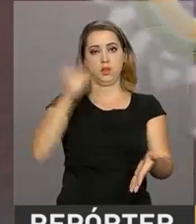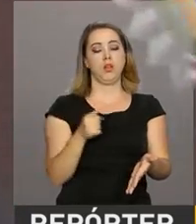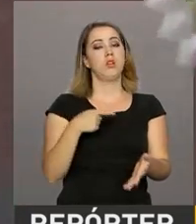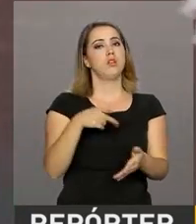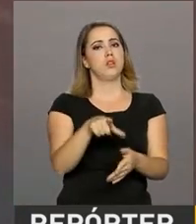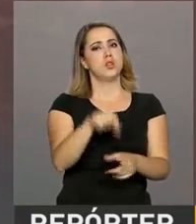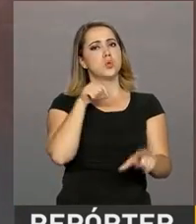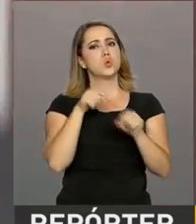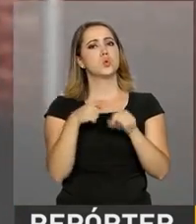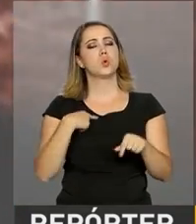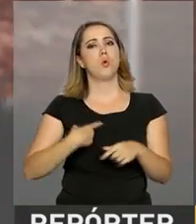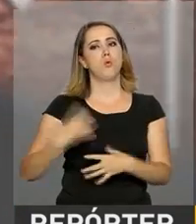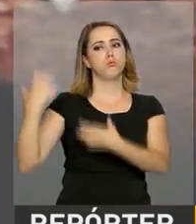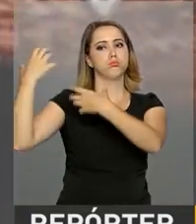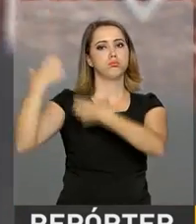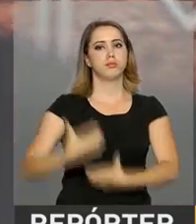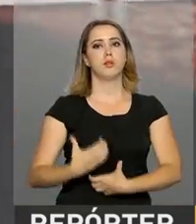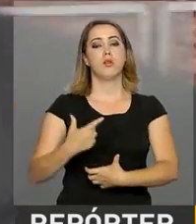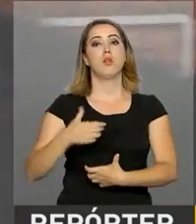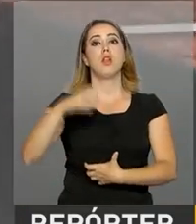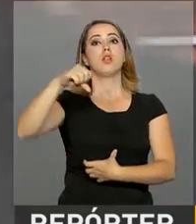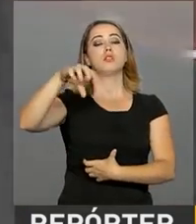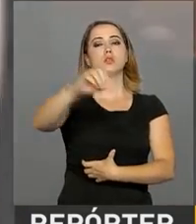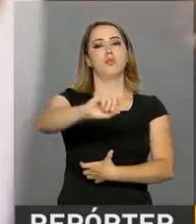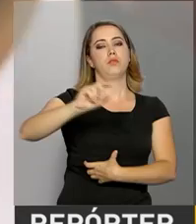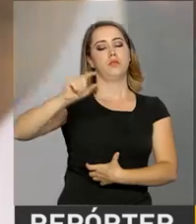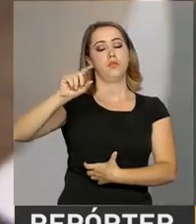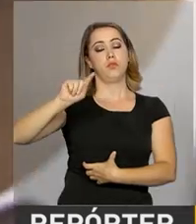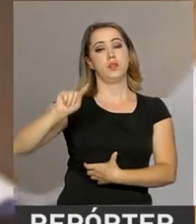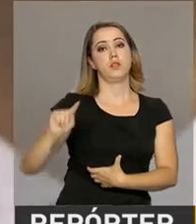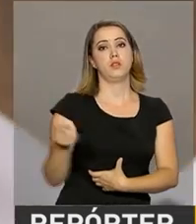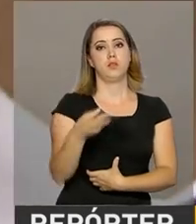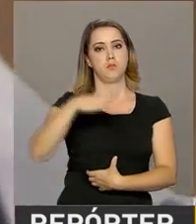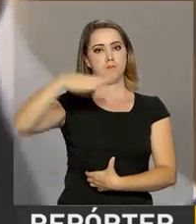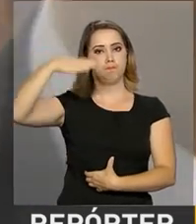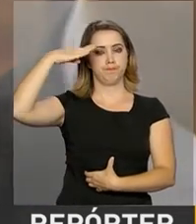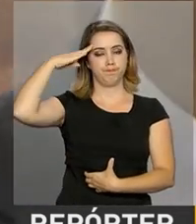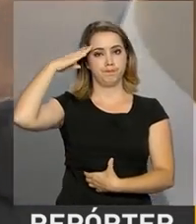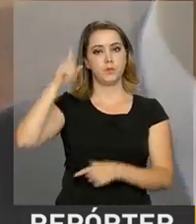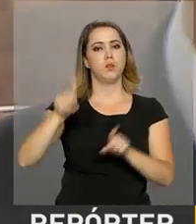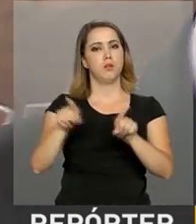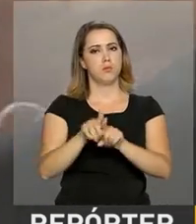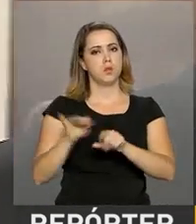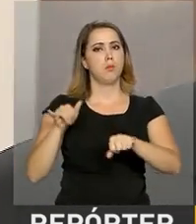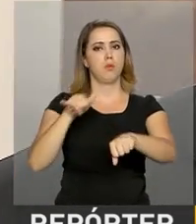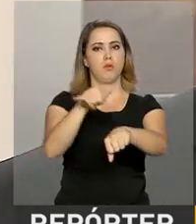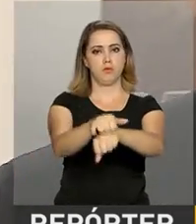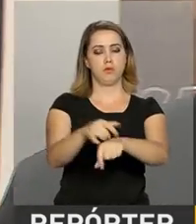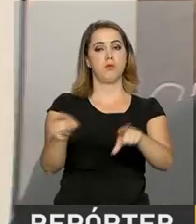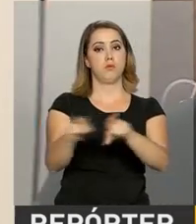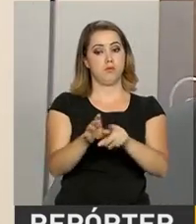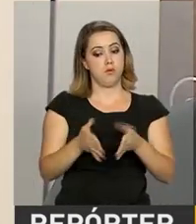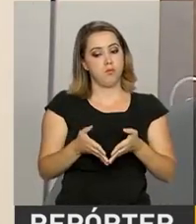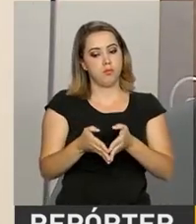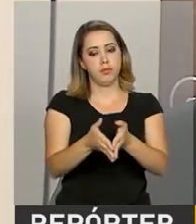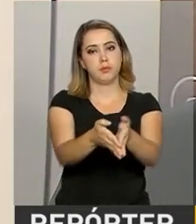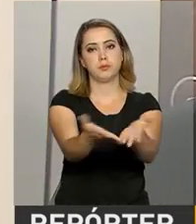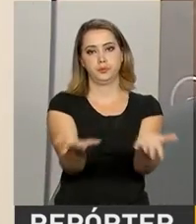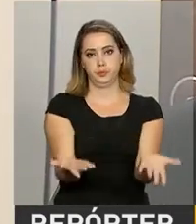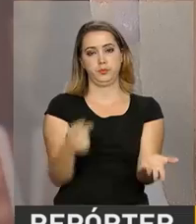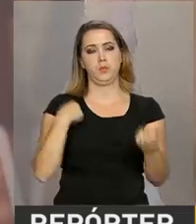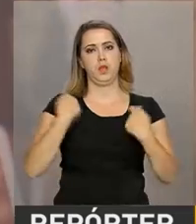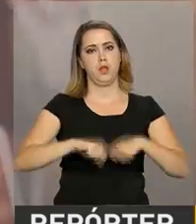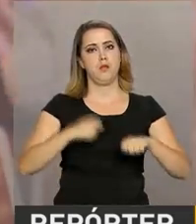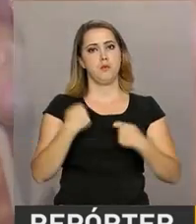demanda é do exército em torno de 90.000 seguido por força aérea e Marinha para se alistar é preciso